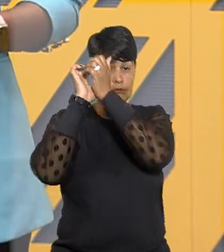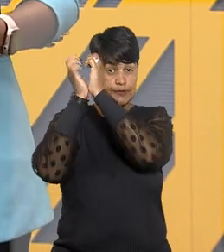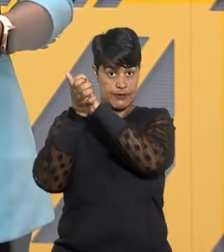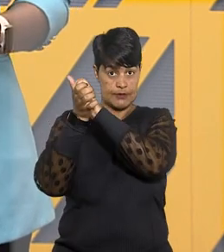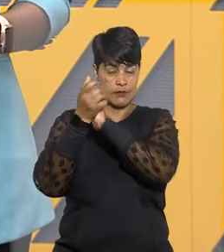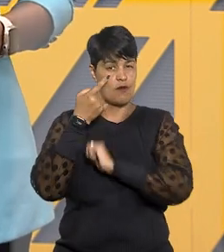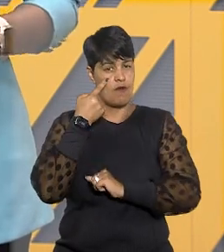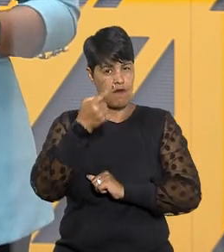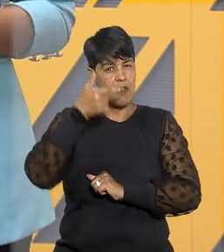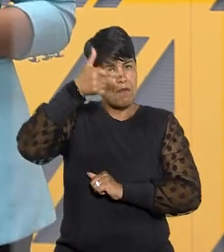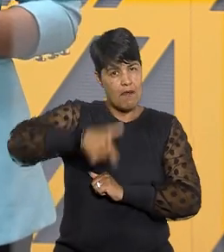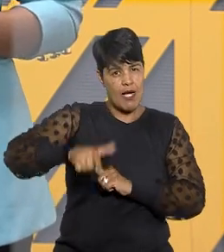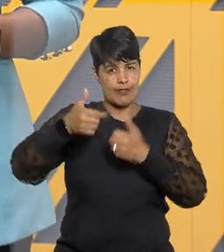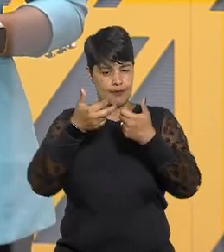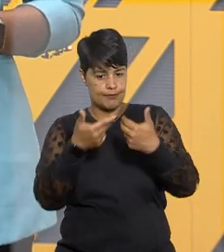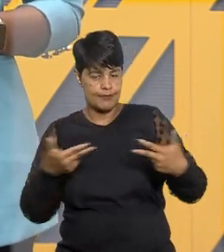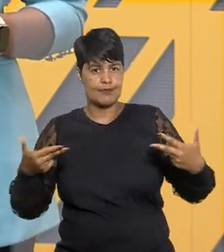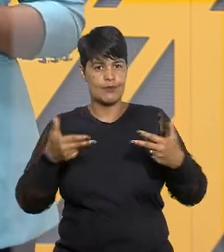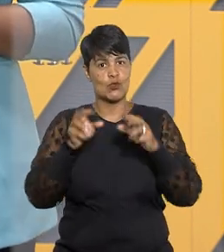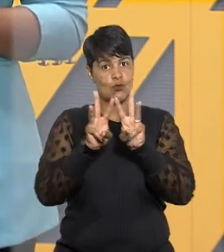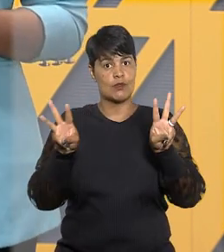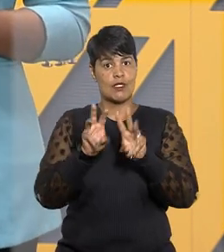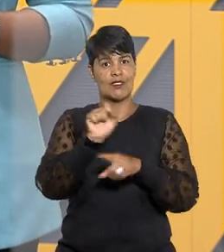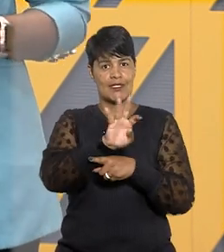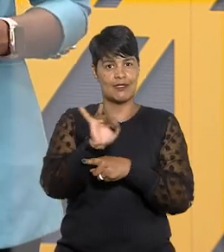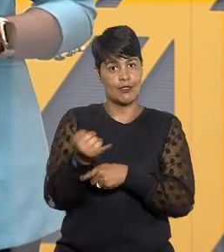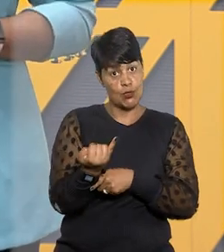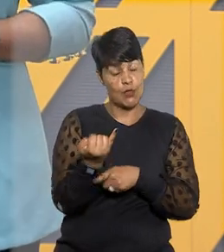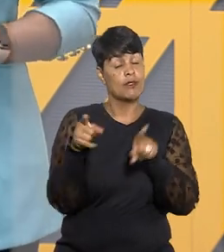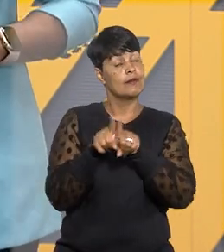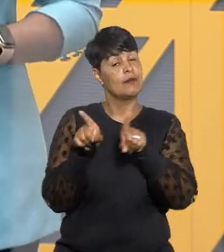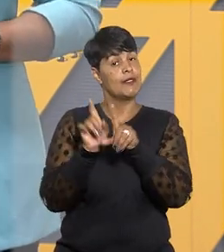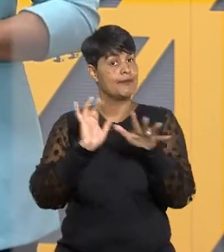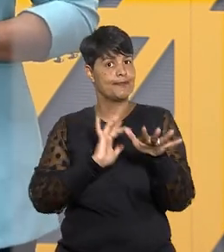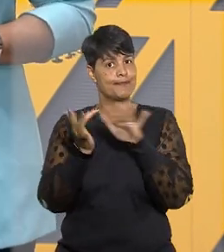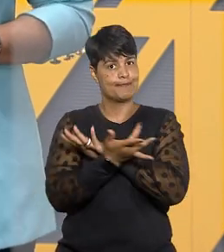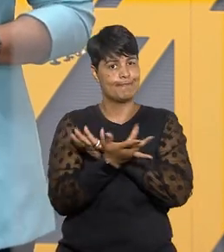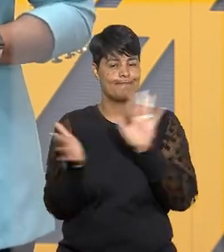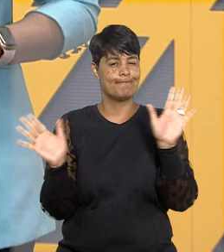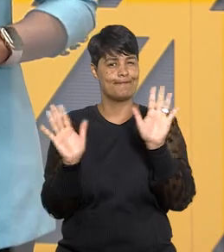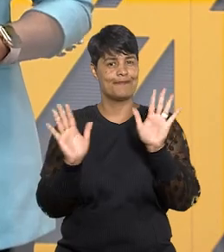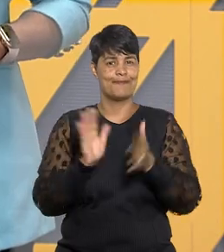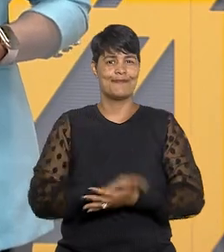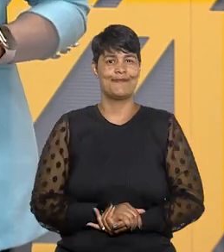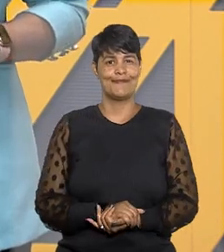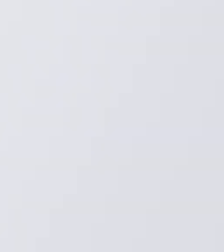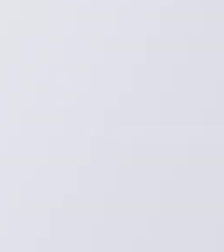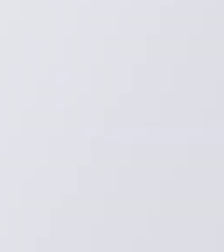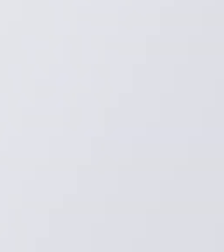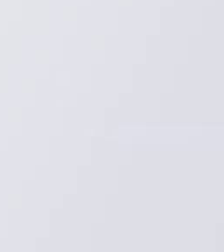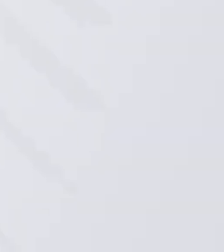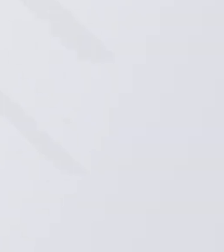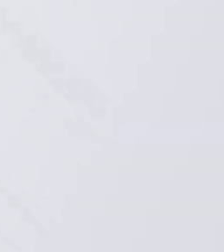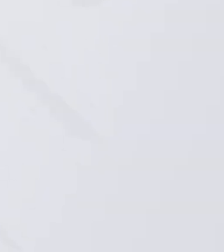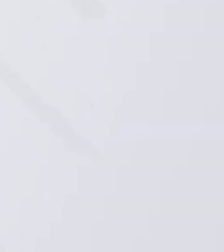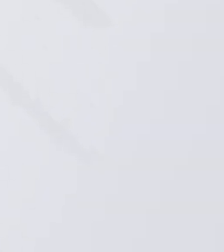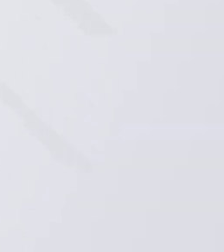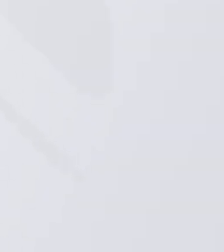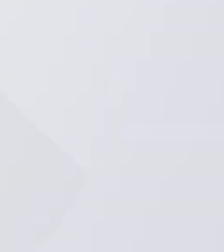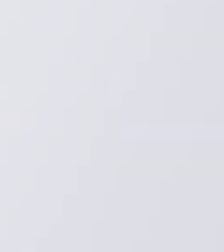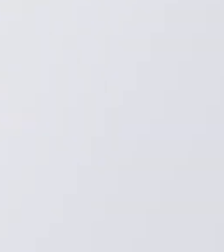você confere outras notícias no site do STJ e nas nossas redes sociais até a próxima